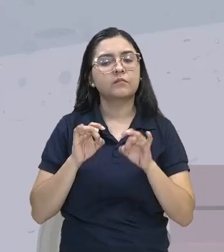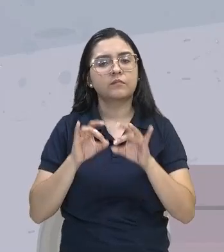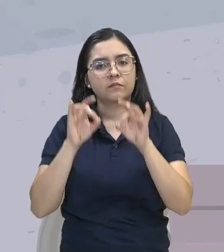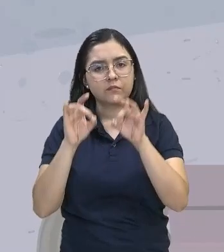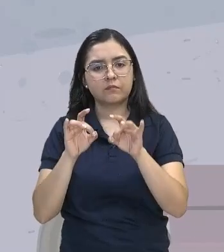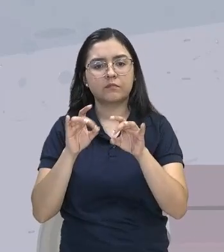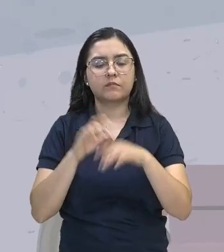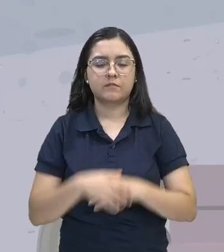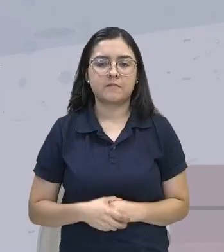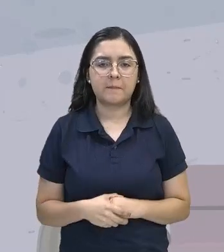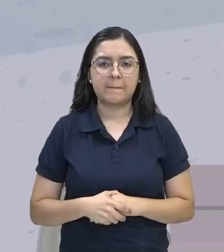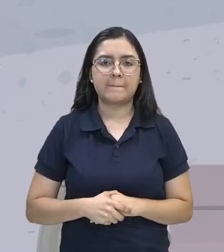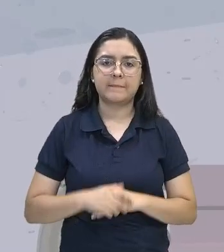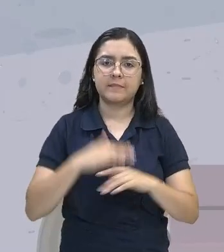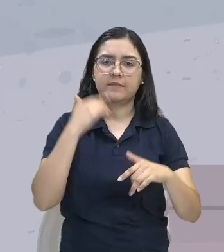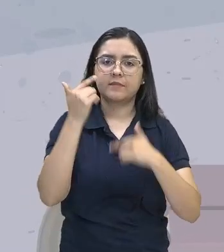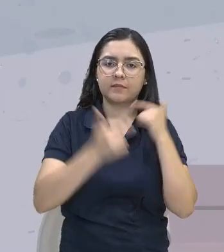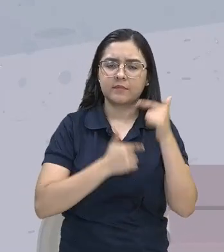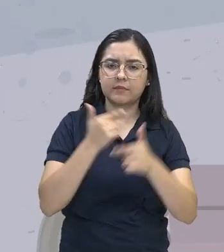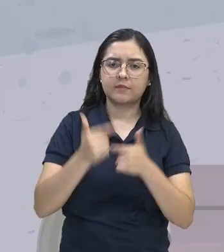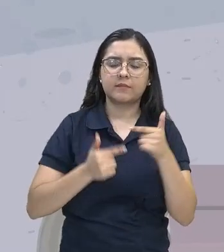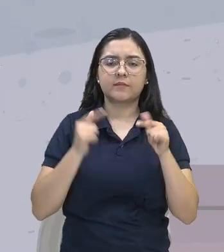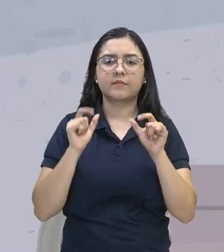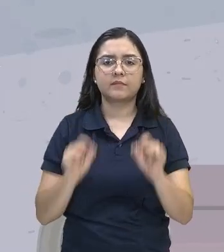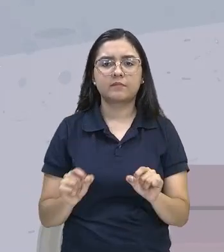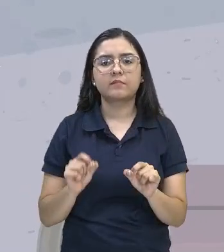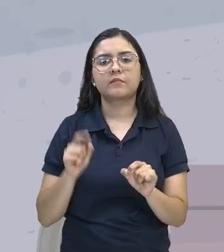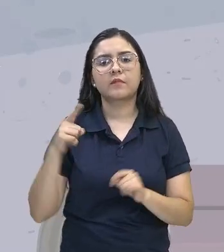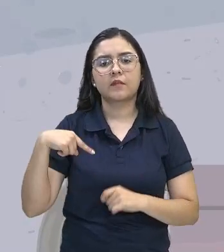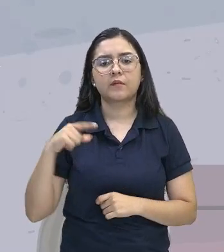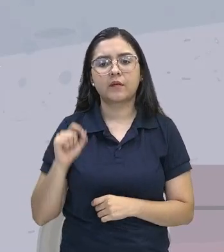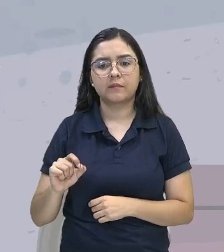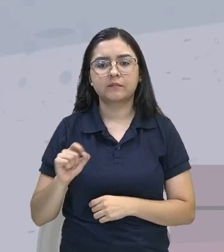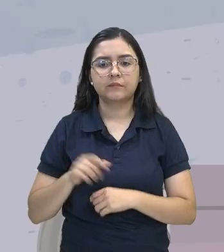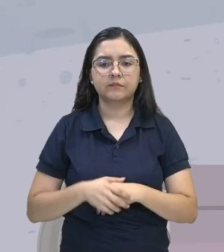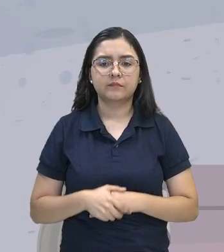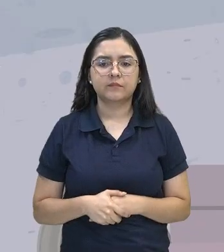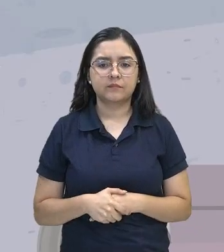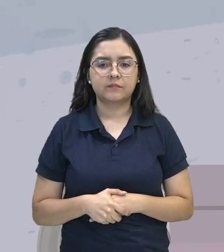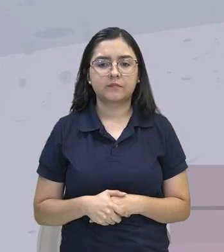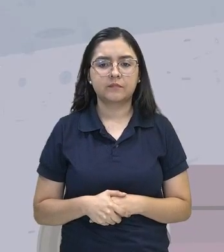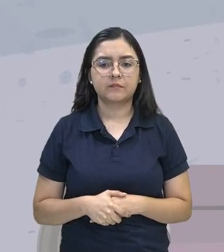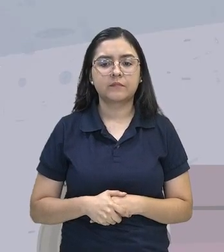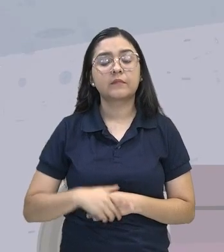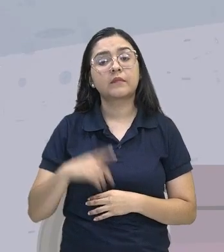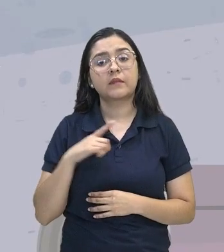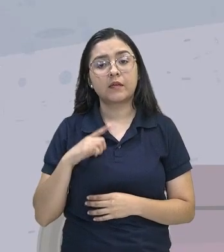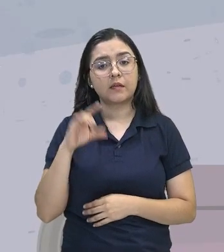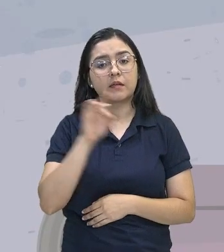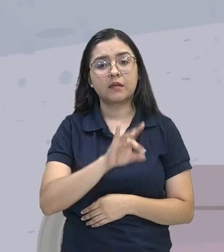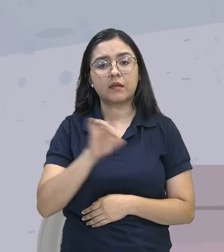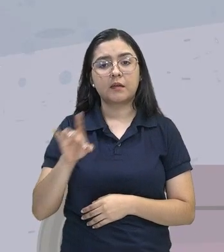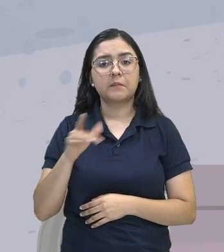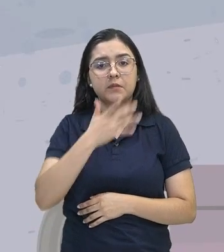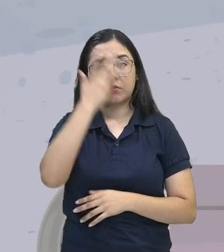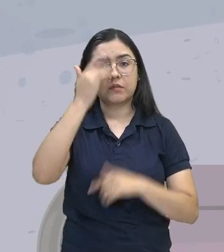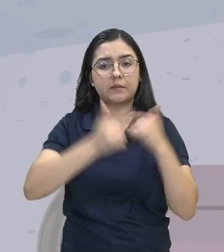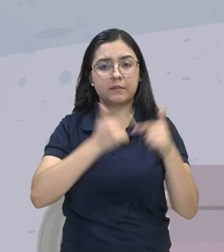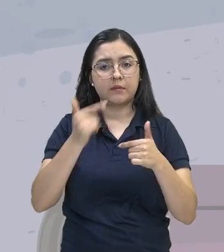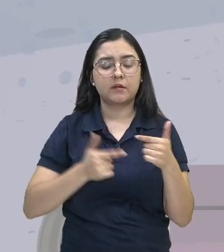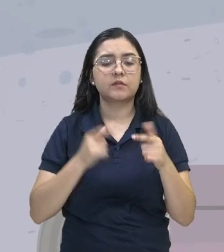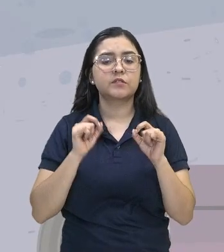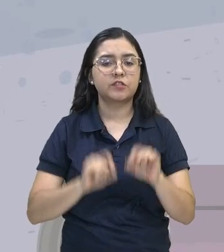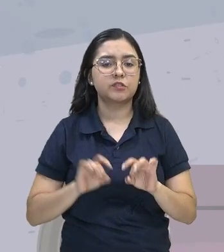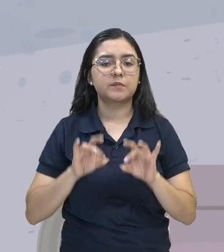tá, gente? Um trabalho que, basicamente, faz com que cada trabalhador pudesse se especializar em